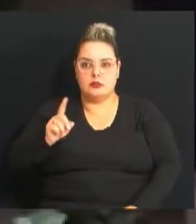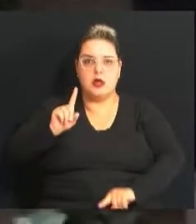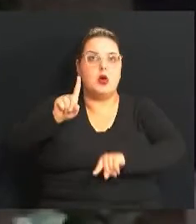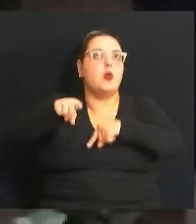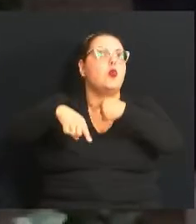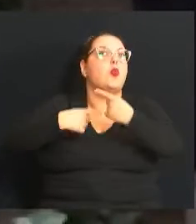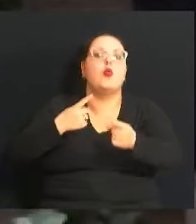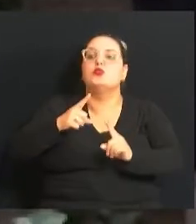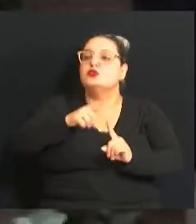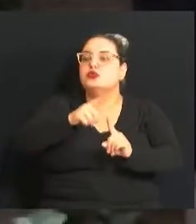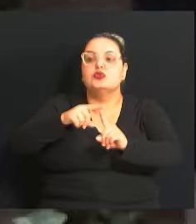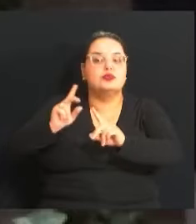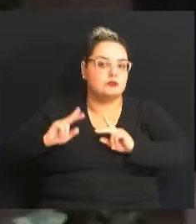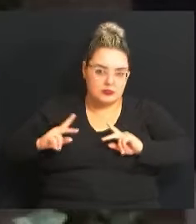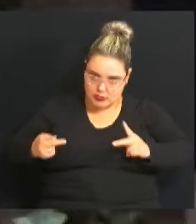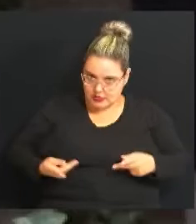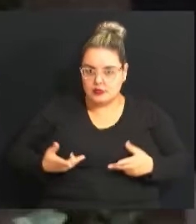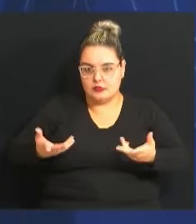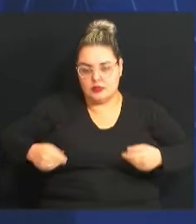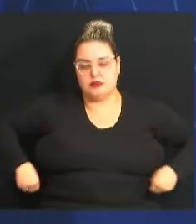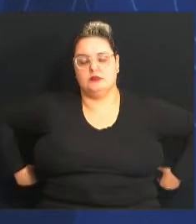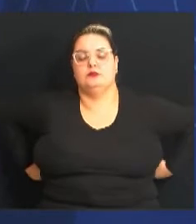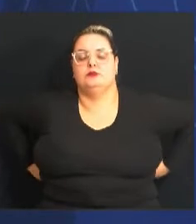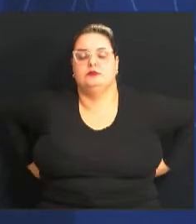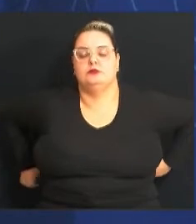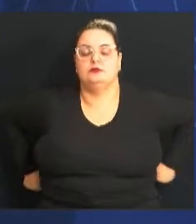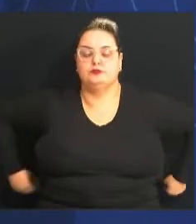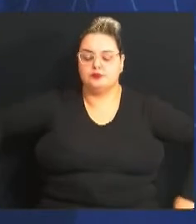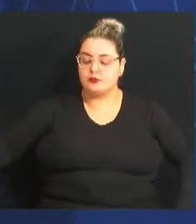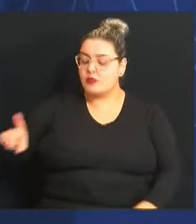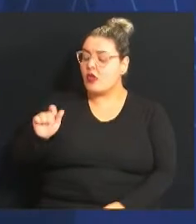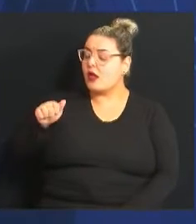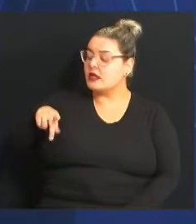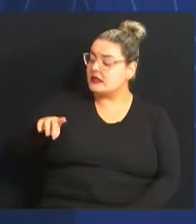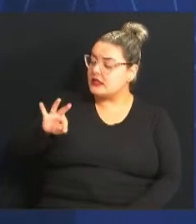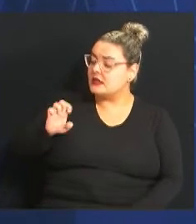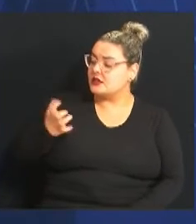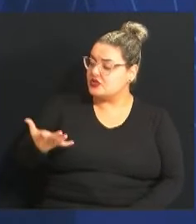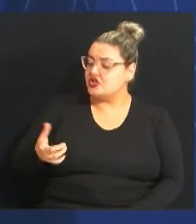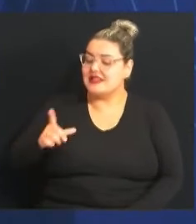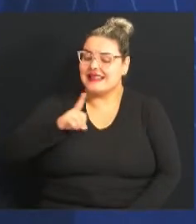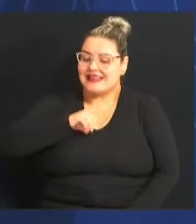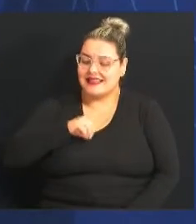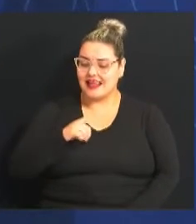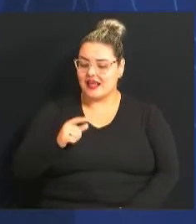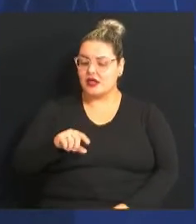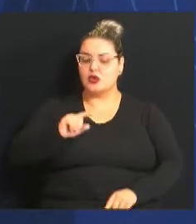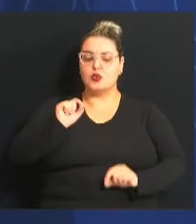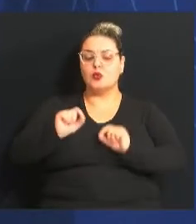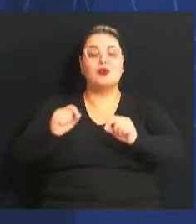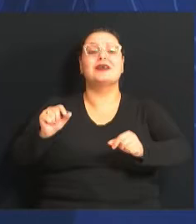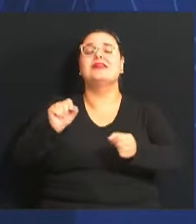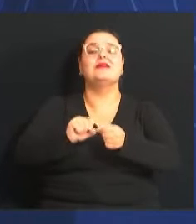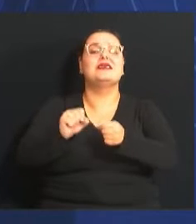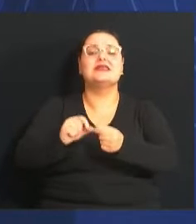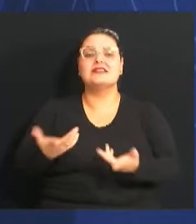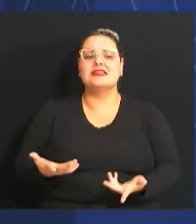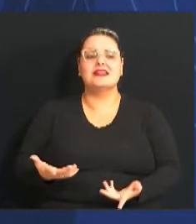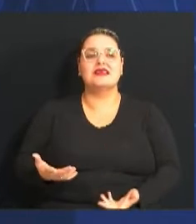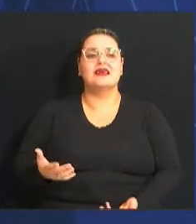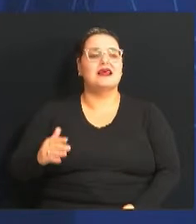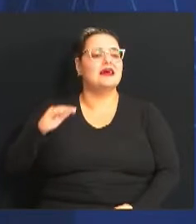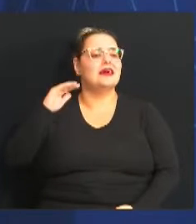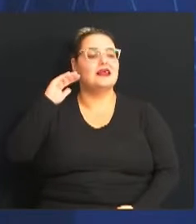espécie de ser humano. Ô Dante, e tem o que fazer quando a pessoa ela não entende ou ela não está disposta a